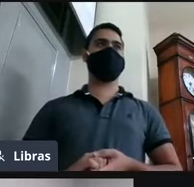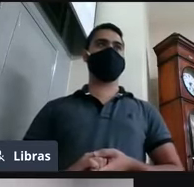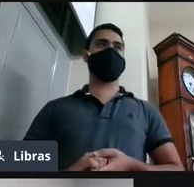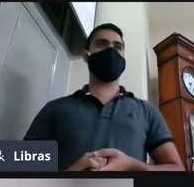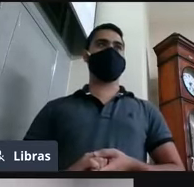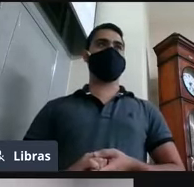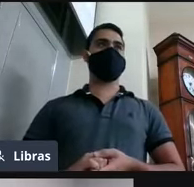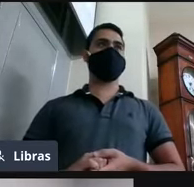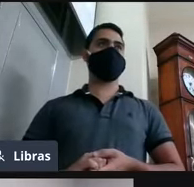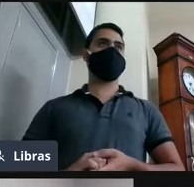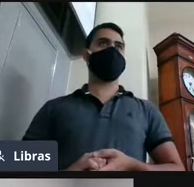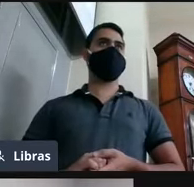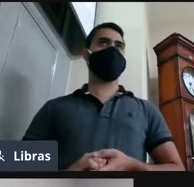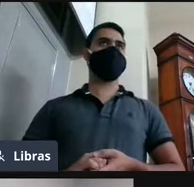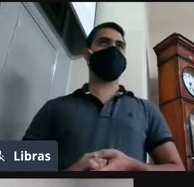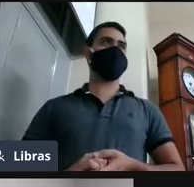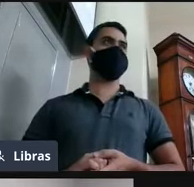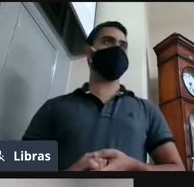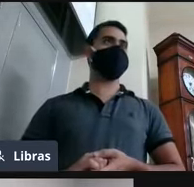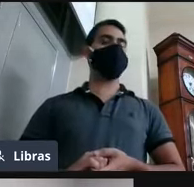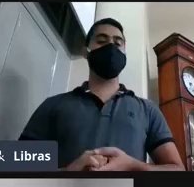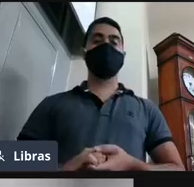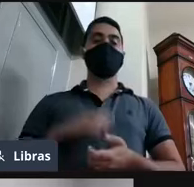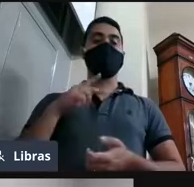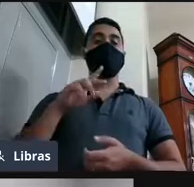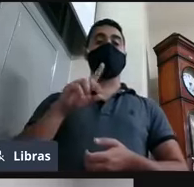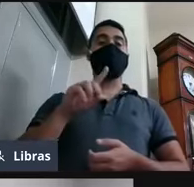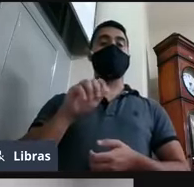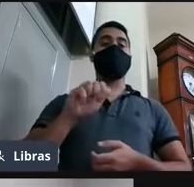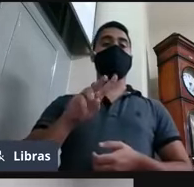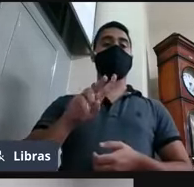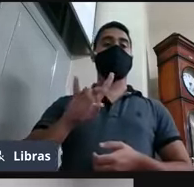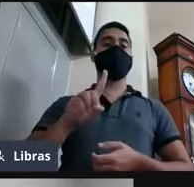David Barbosa Nogueira, se encontra presente.